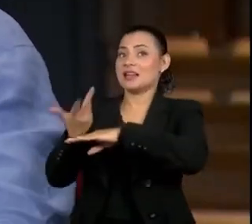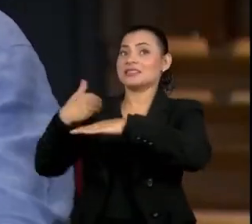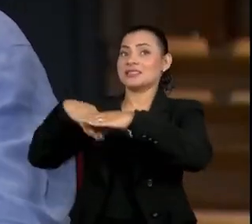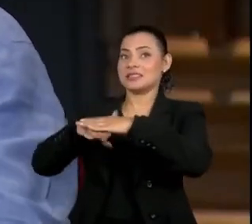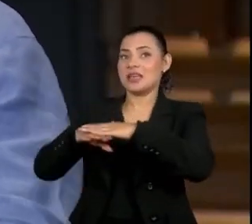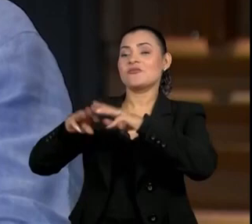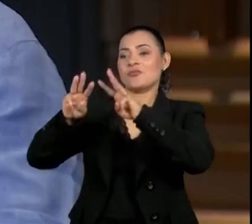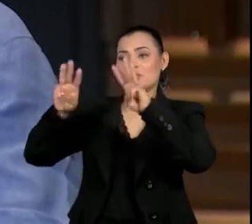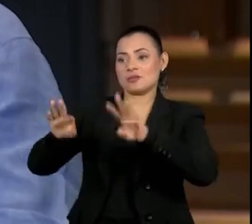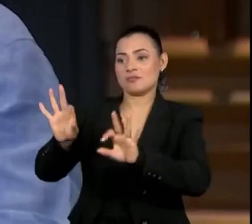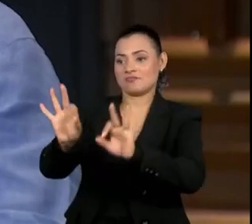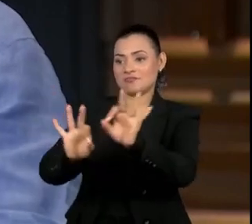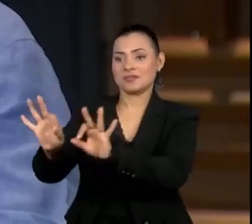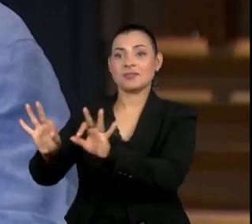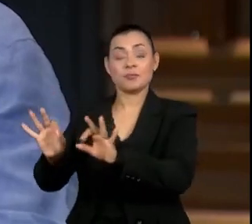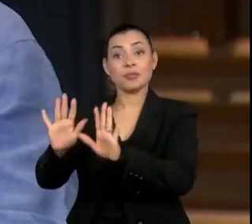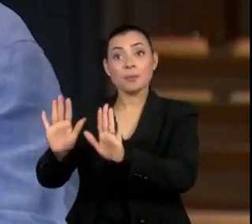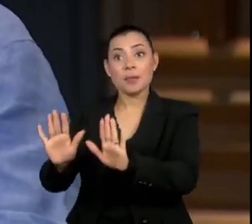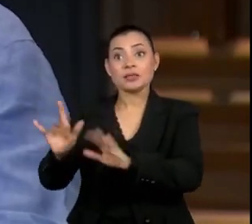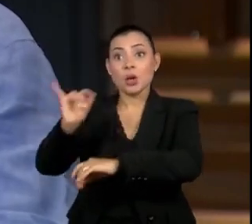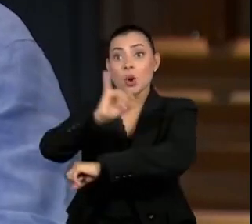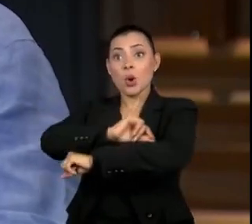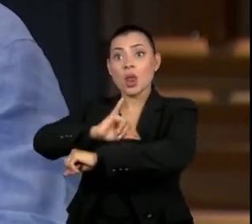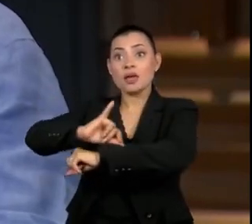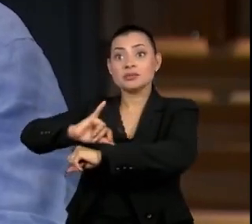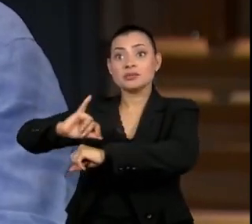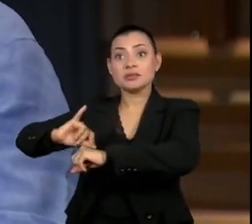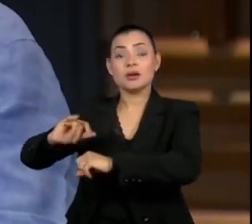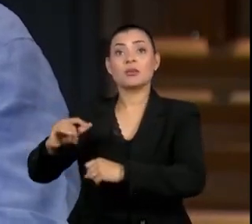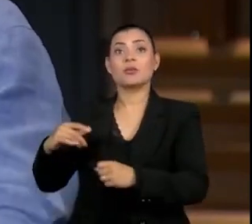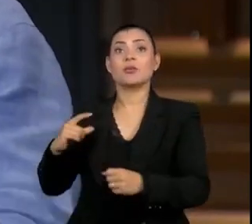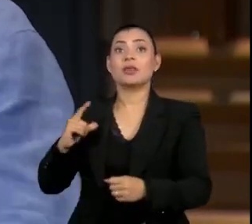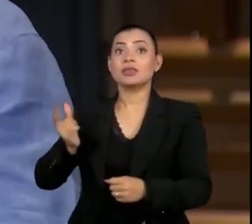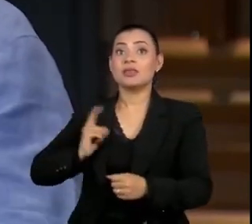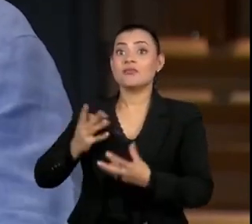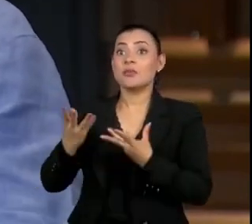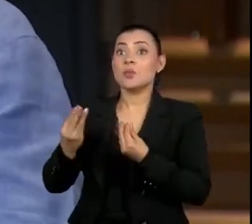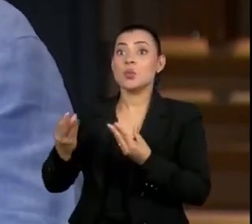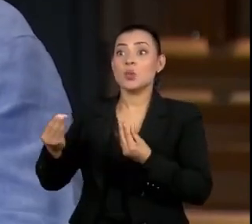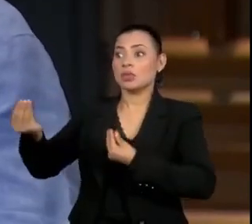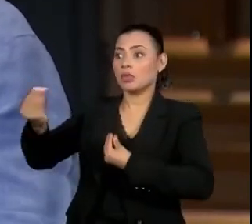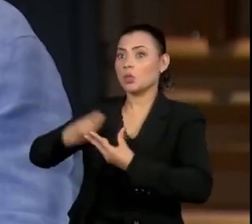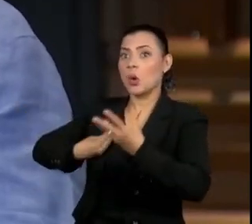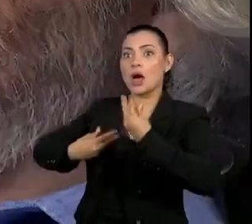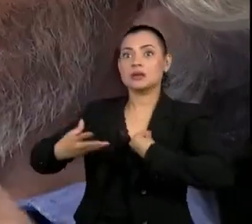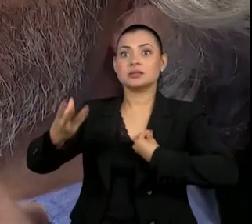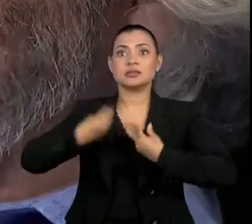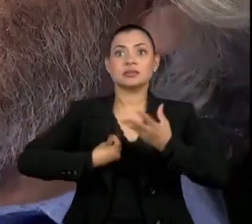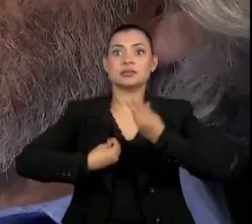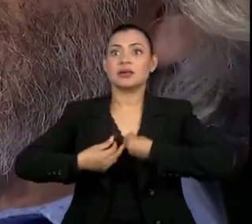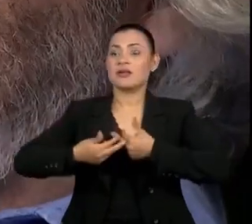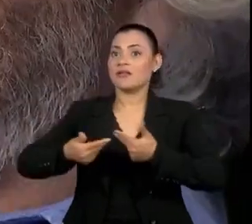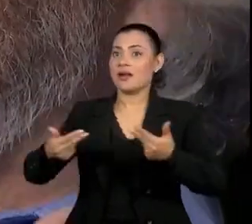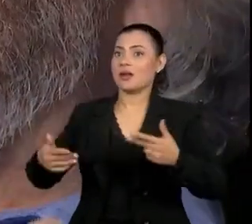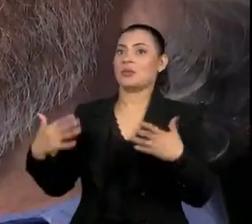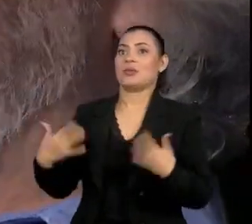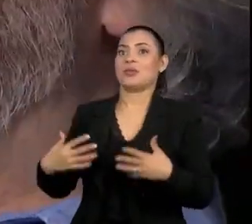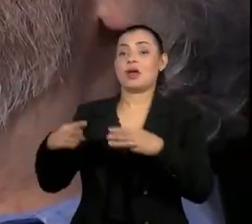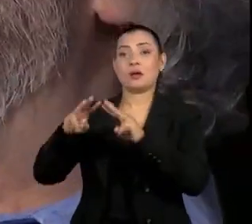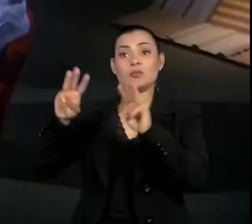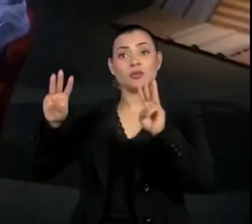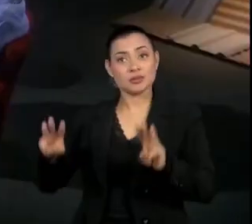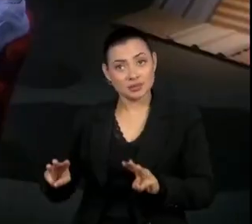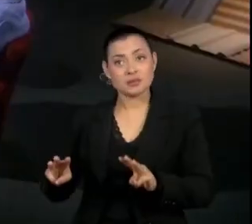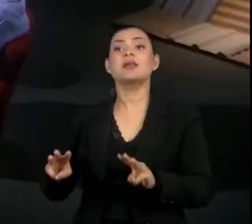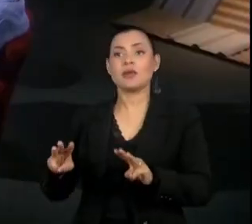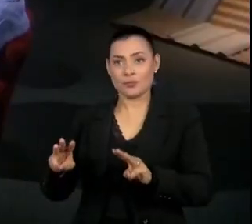no museu, mas como esta coleção nós recebemos frequentemente muitas, não é? O Museu do Ipiranga é um